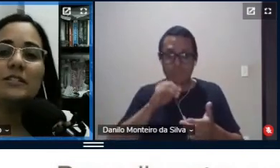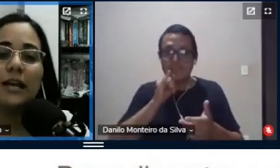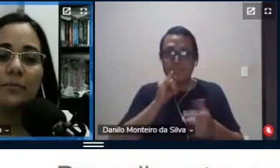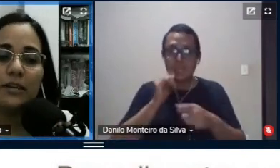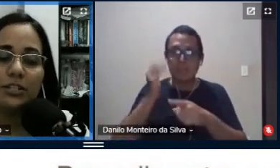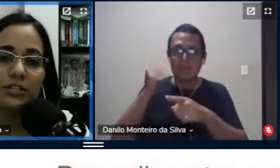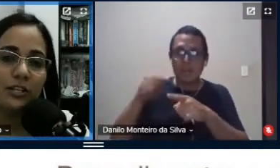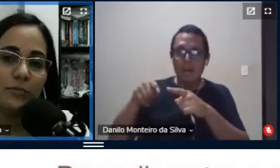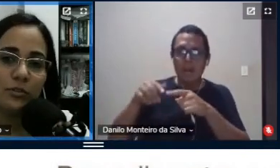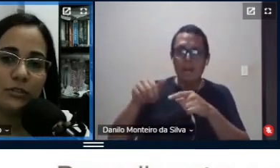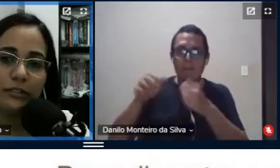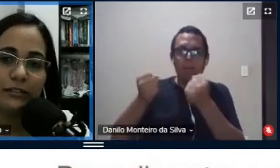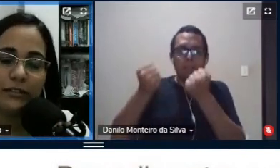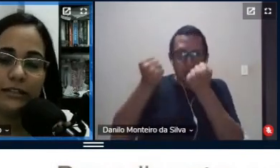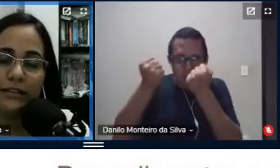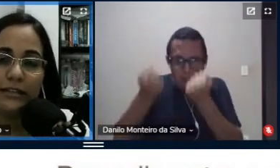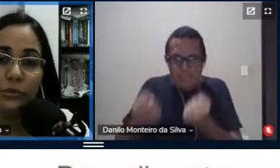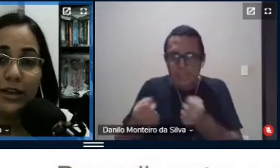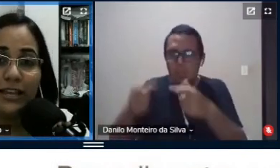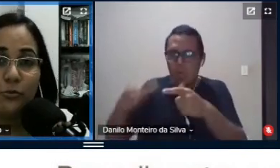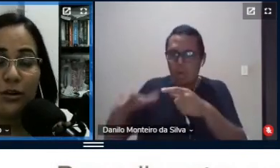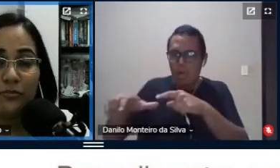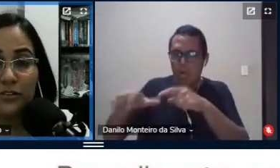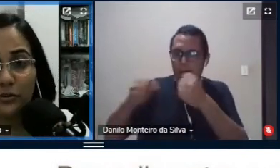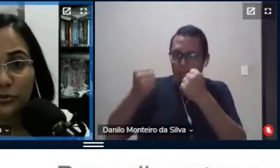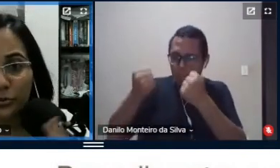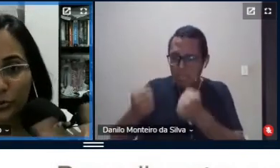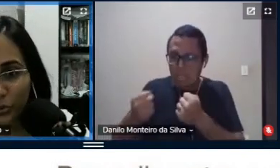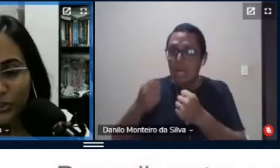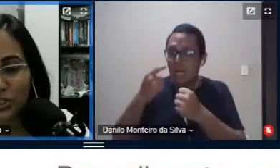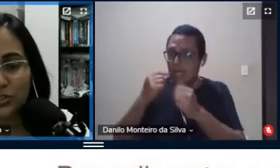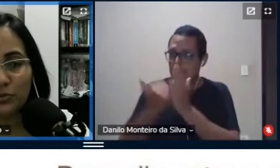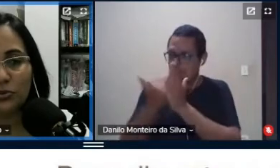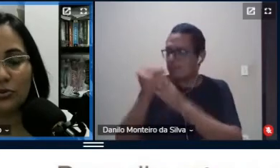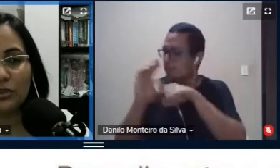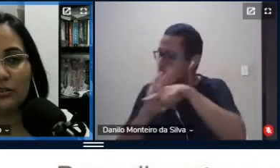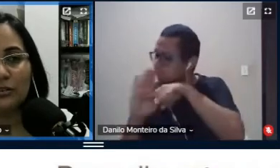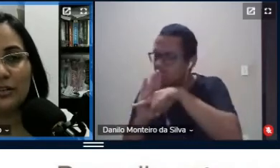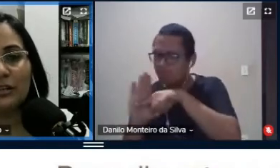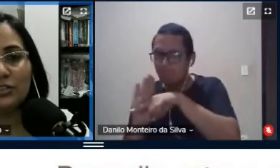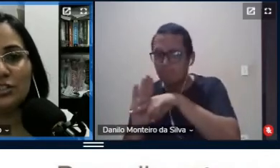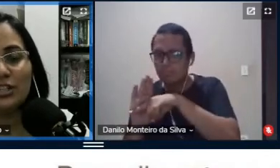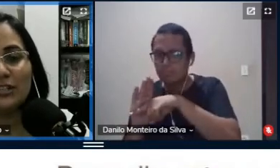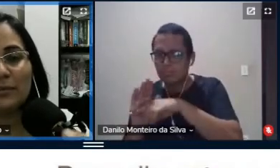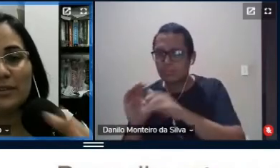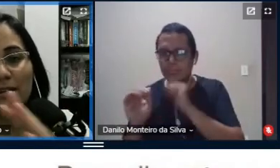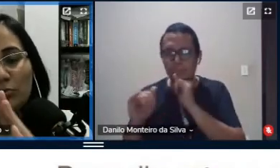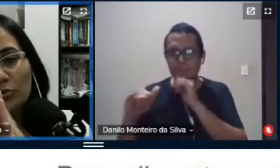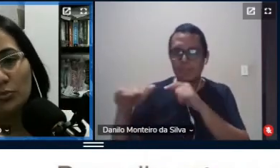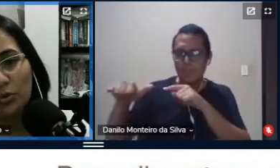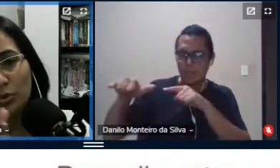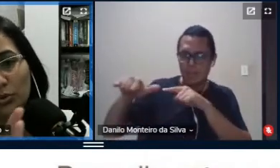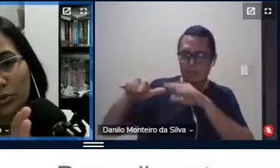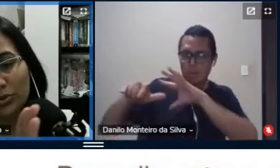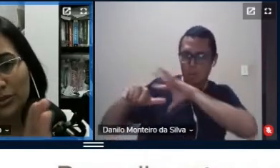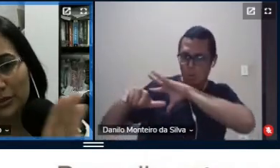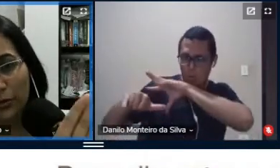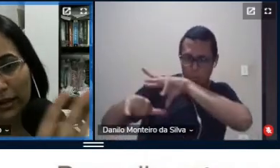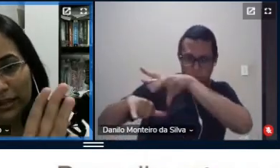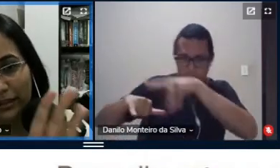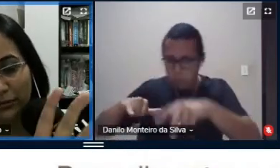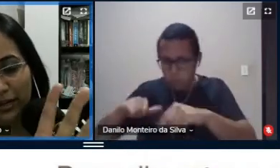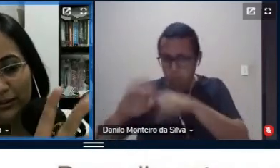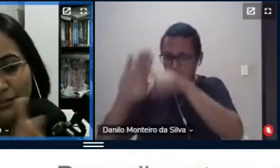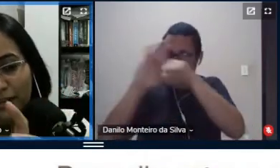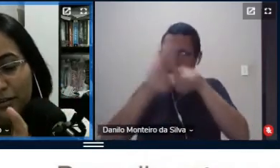a gente sabe que a gente tem que inspecionar. Não é que o avião todo a gente inspeciona, né? A gente já sabe que alguns pontos